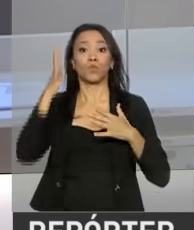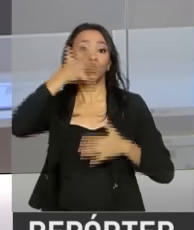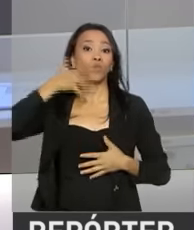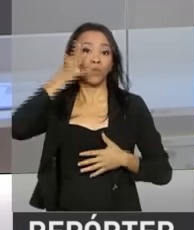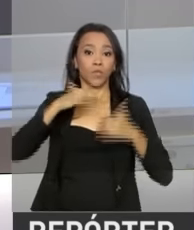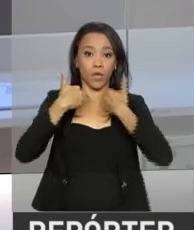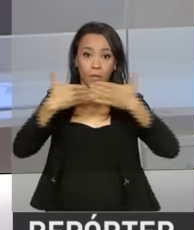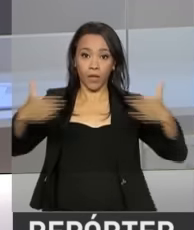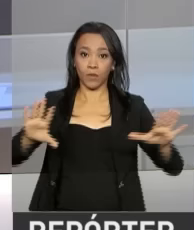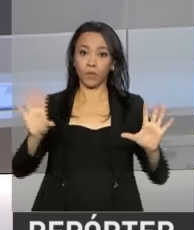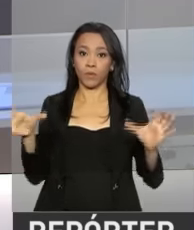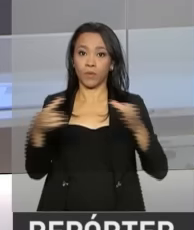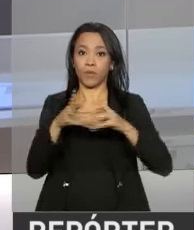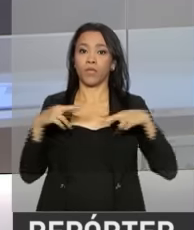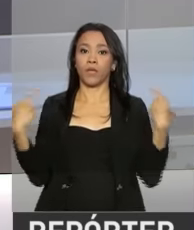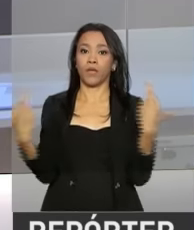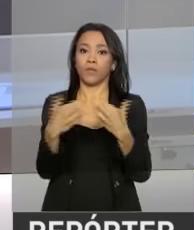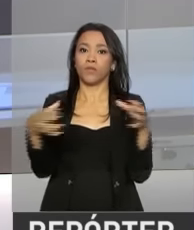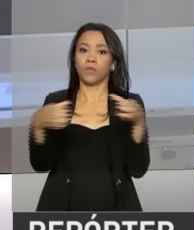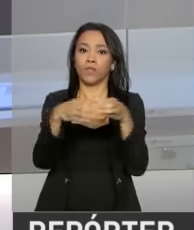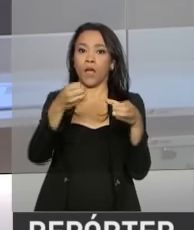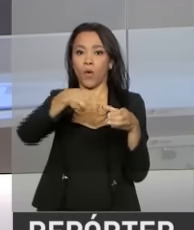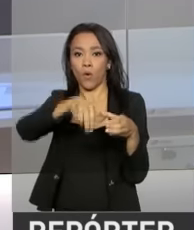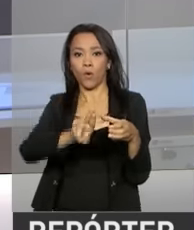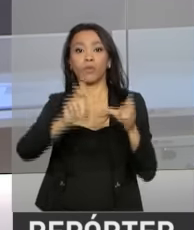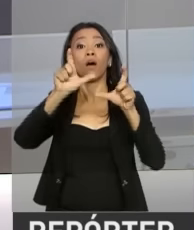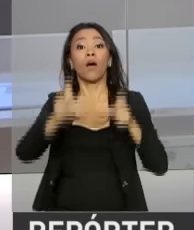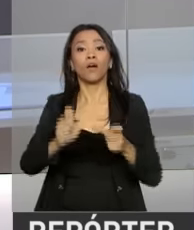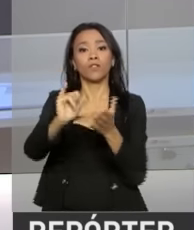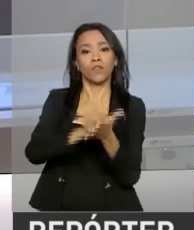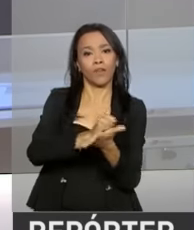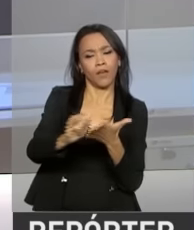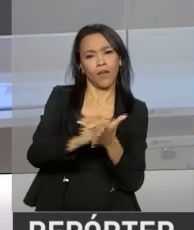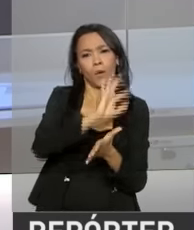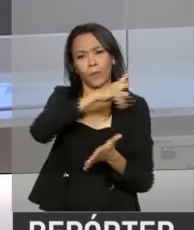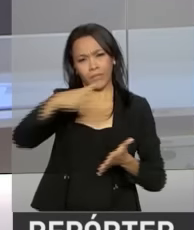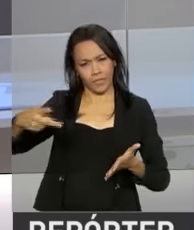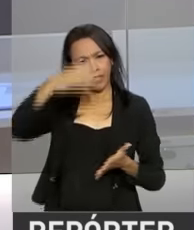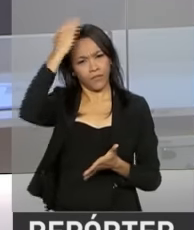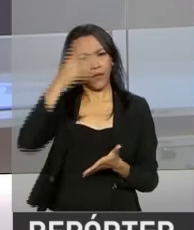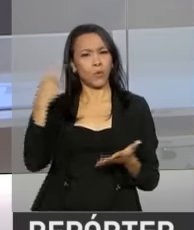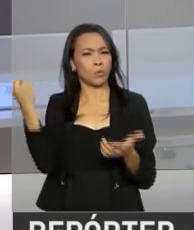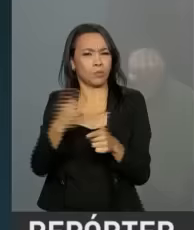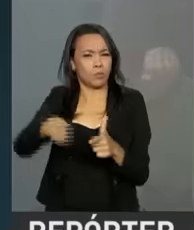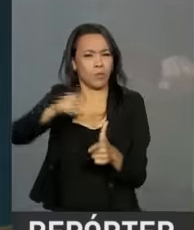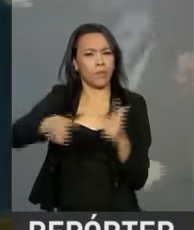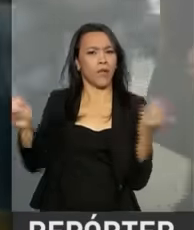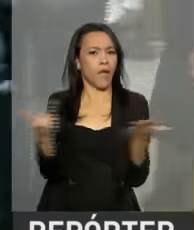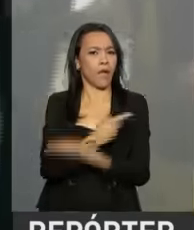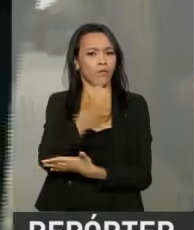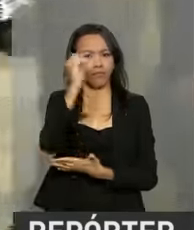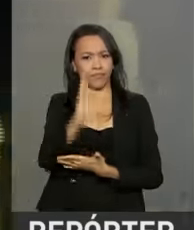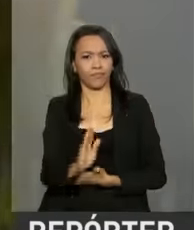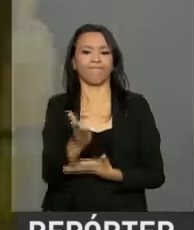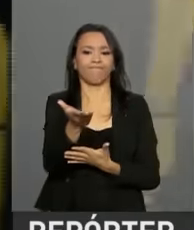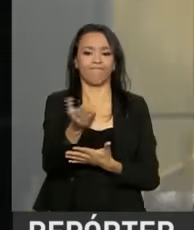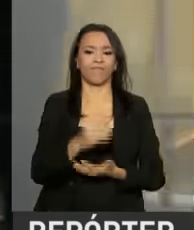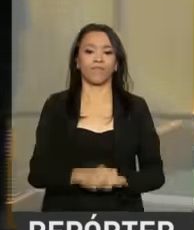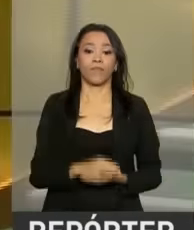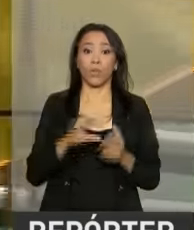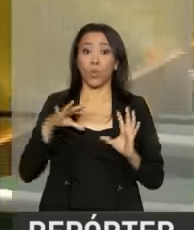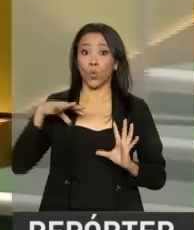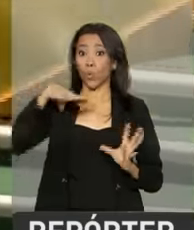Geral da ONU em Nova York. O presidente Temer também falou sobre a situação política no Brasil. Um mundo